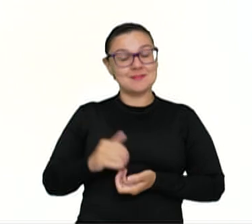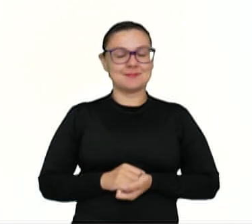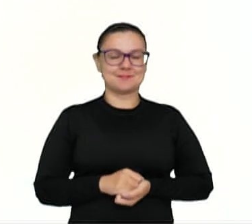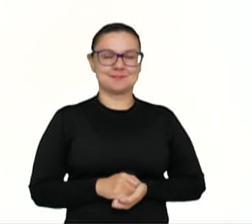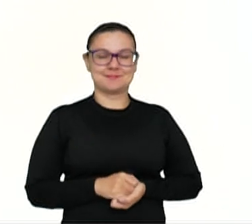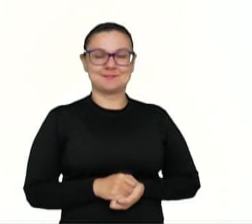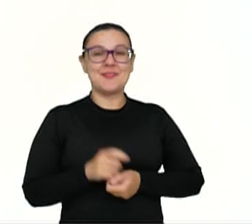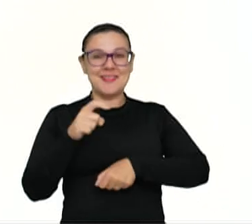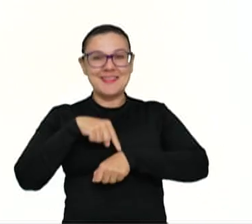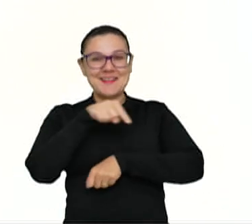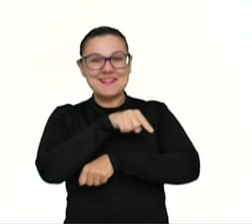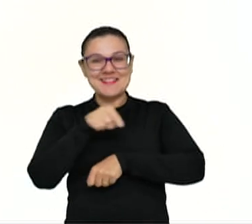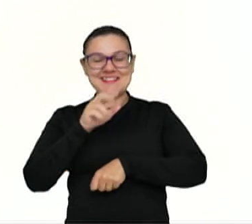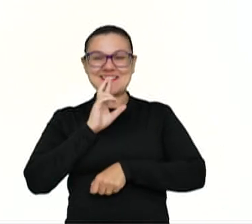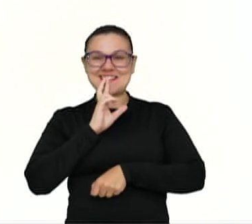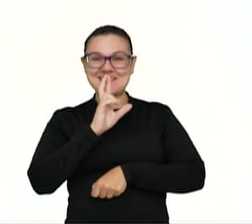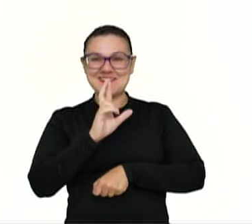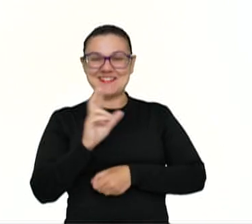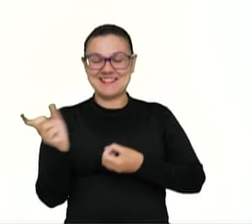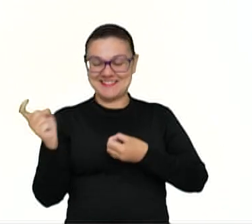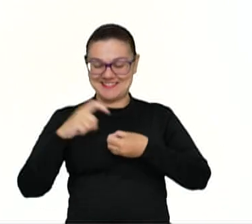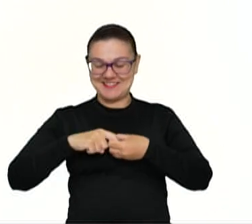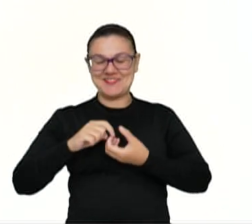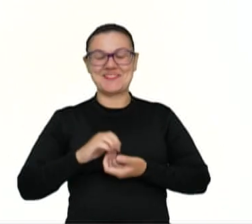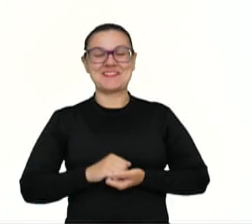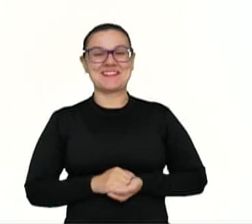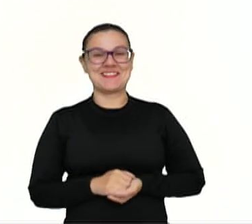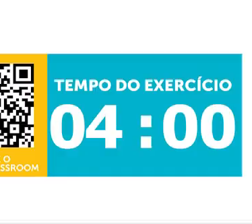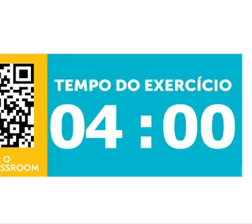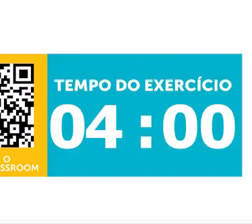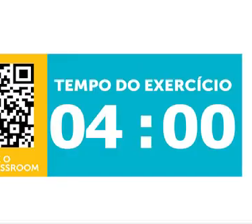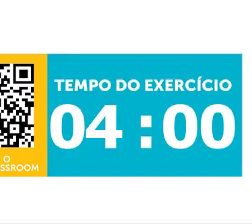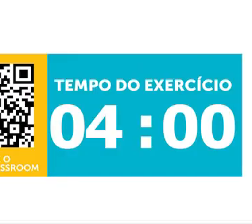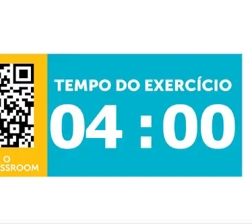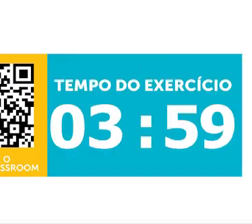Dá um tempinho para você e você responde para mim, a gente já volta.